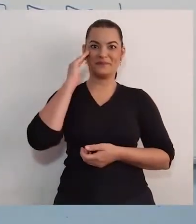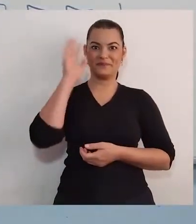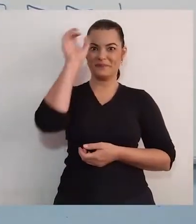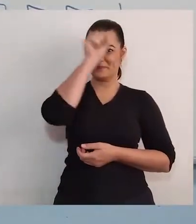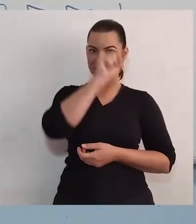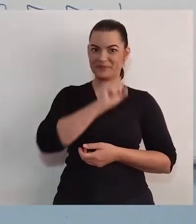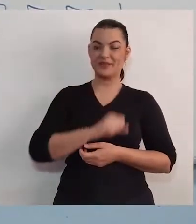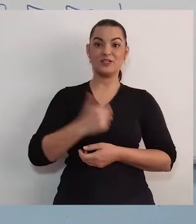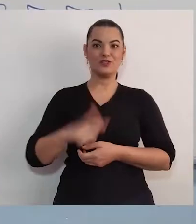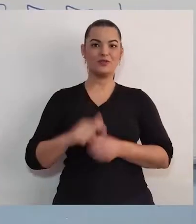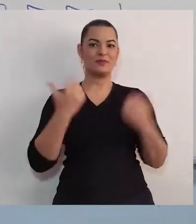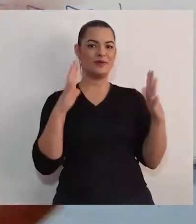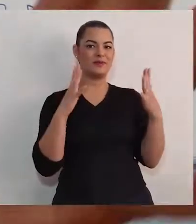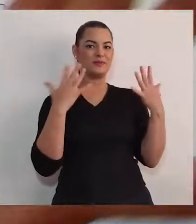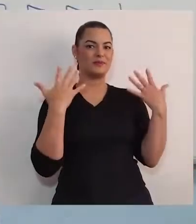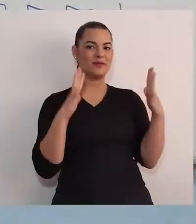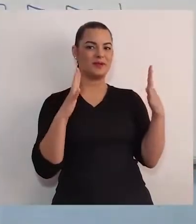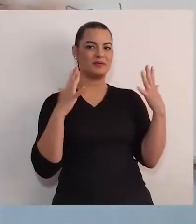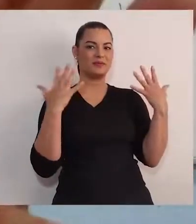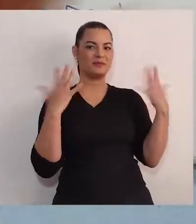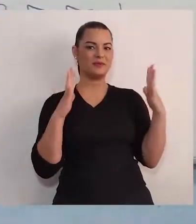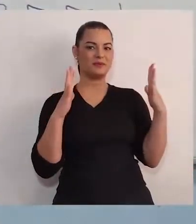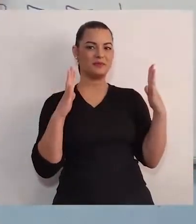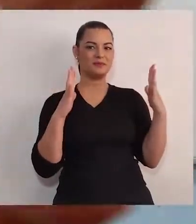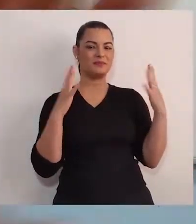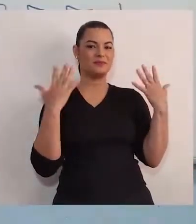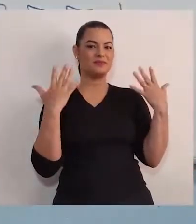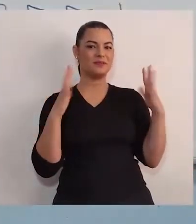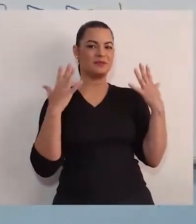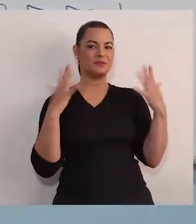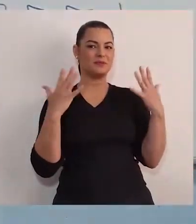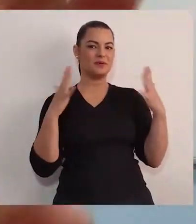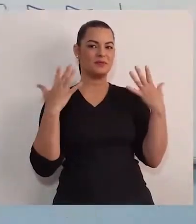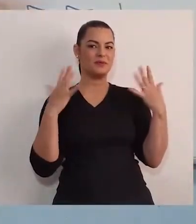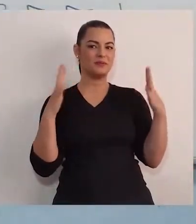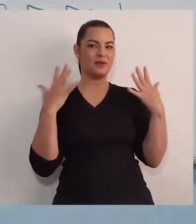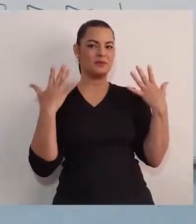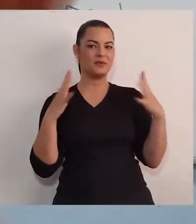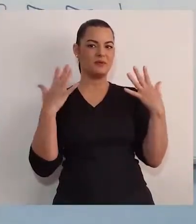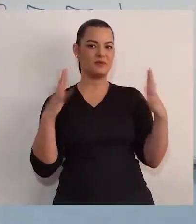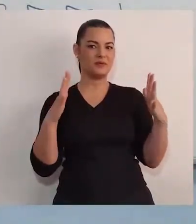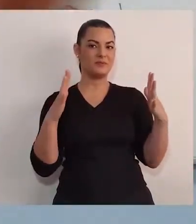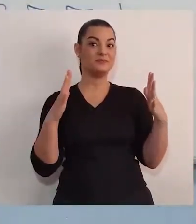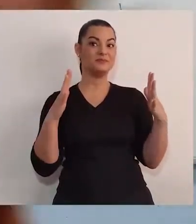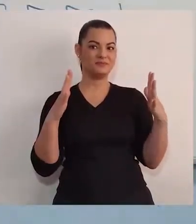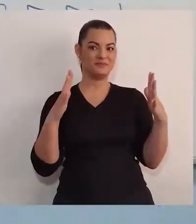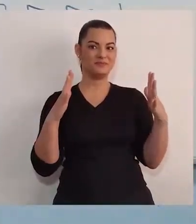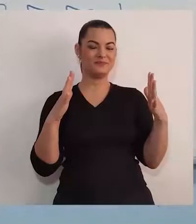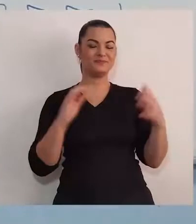Deu pra pegar? Vamos mais uma vez? Pá, pá, pá.